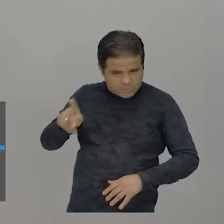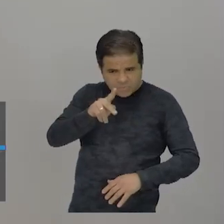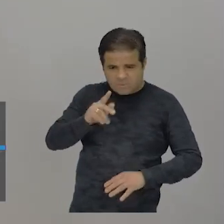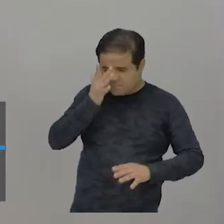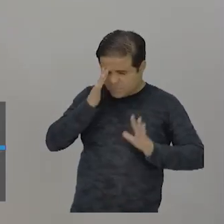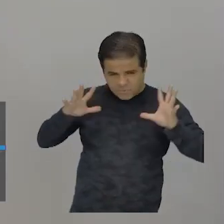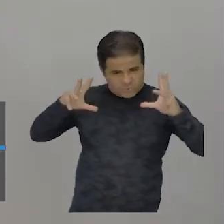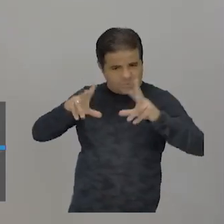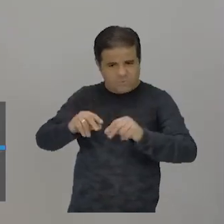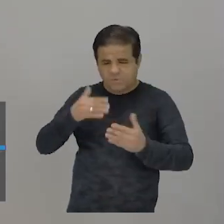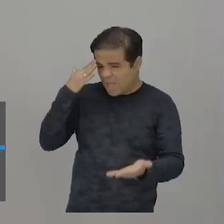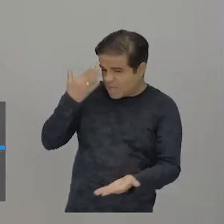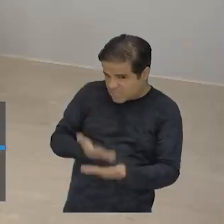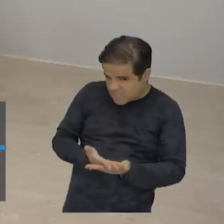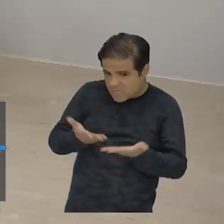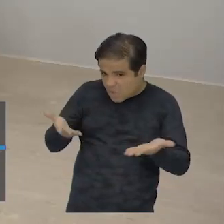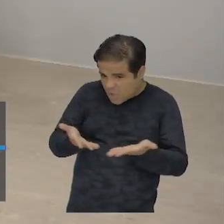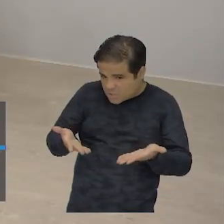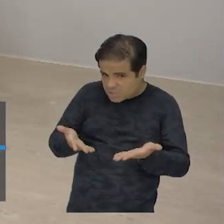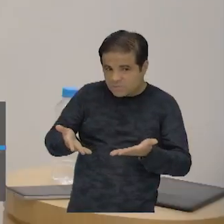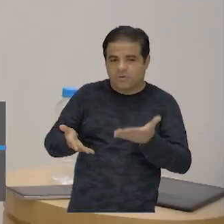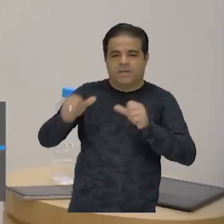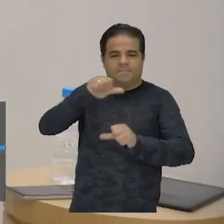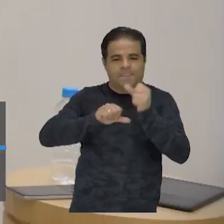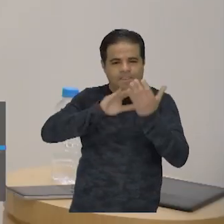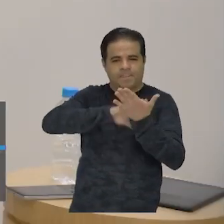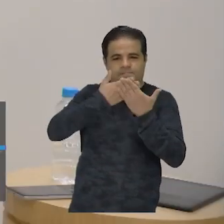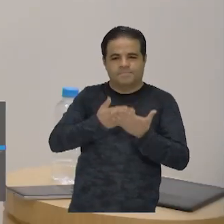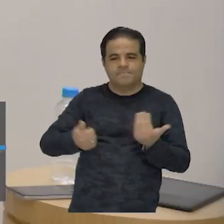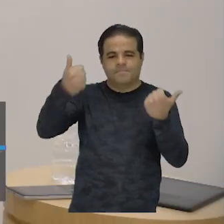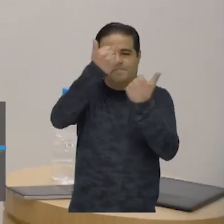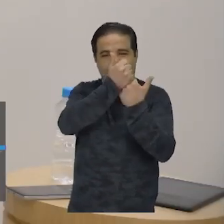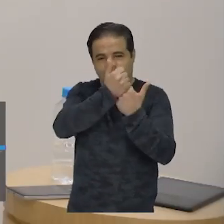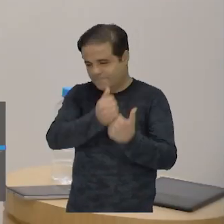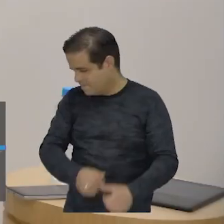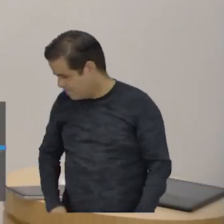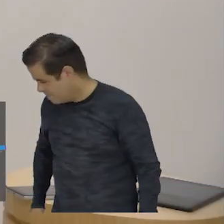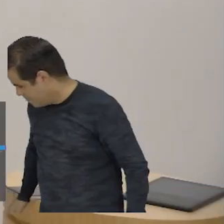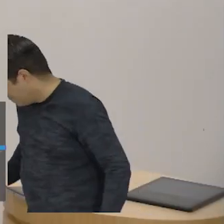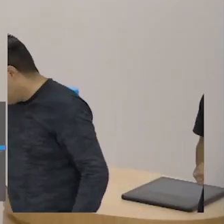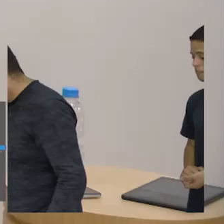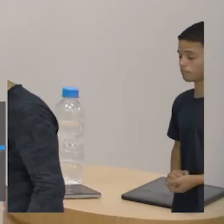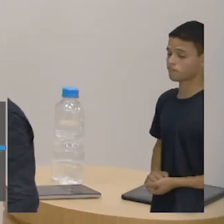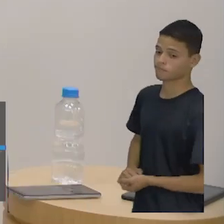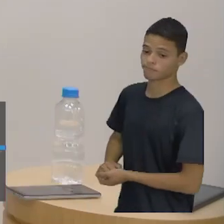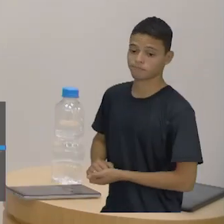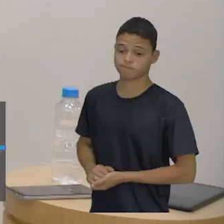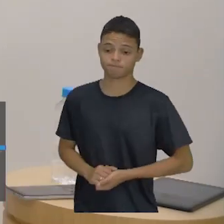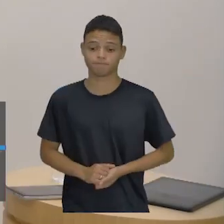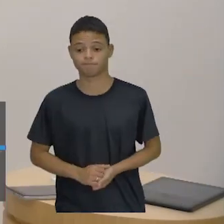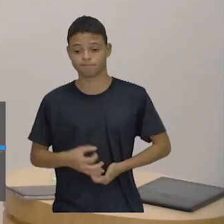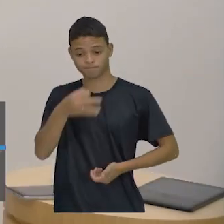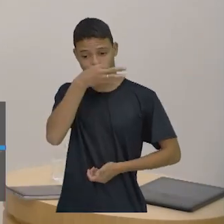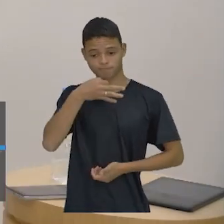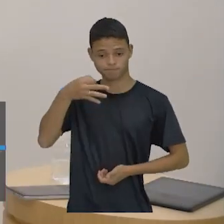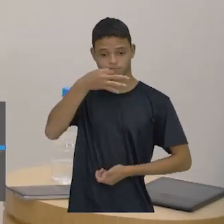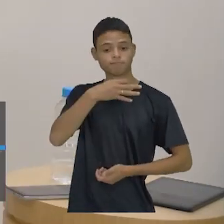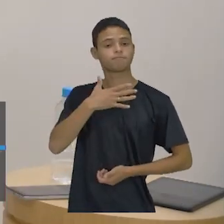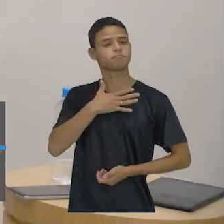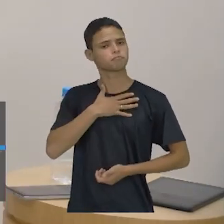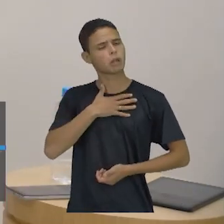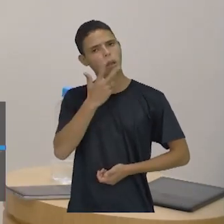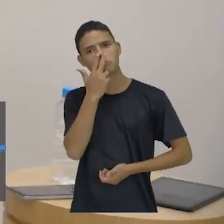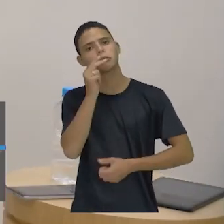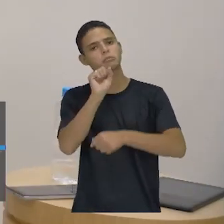população acreditaria hoje? Eu acho que, na minha humilde opinião, acho que sim, dependendo de... Porque as